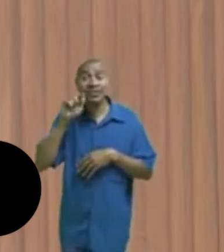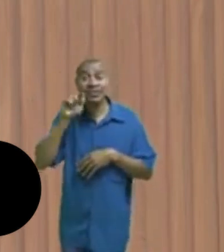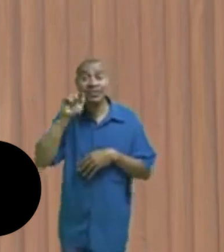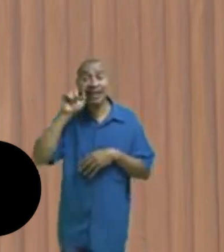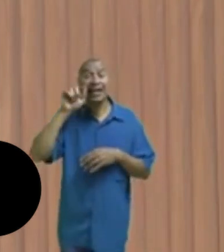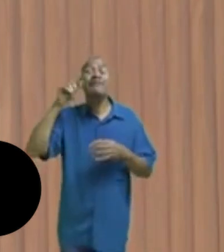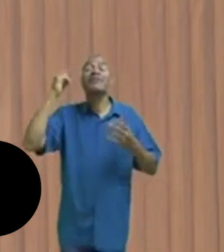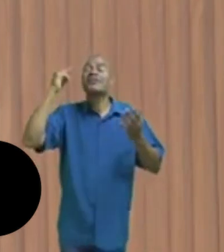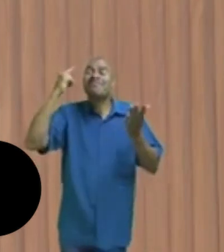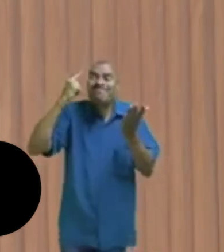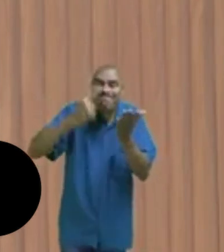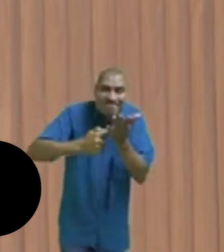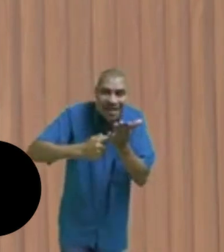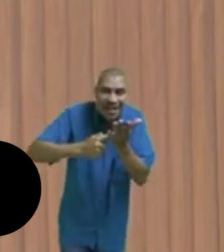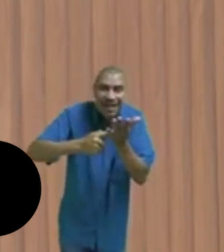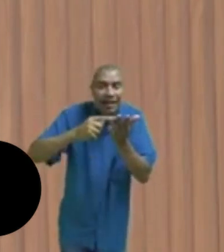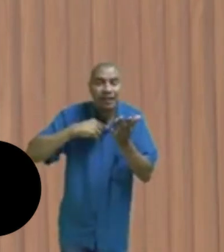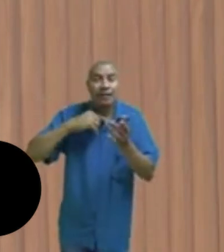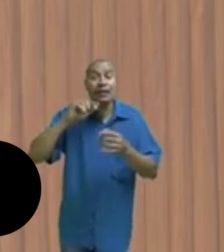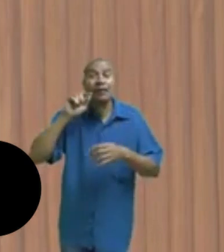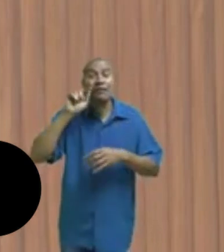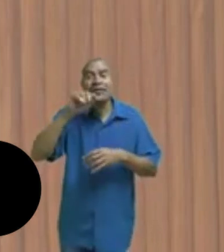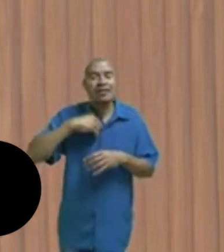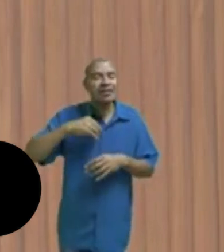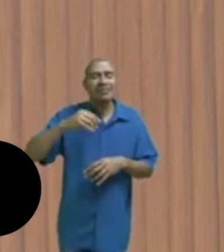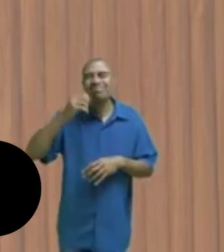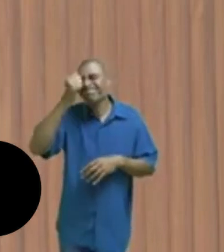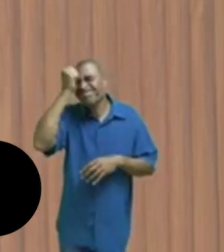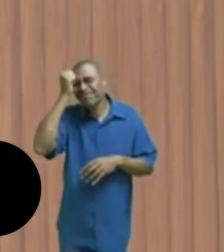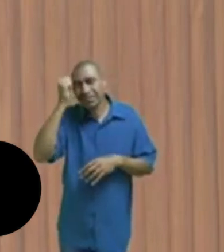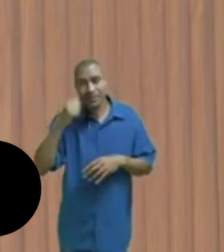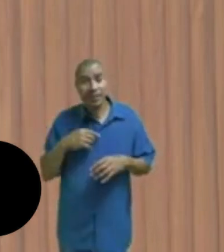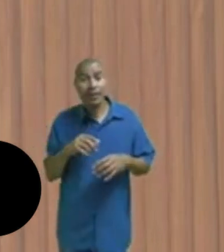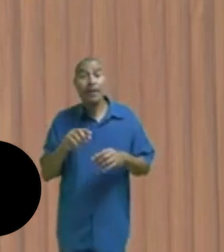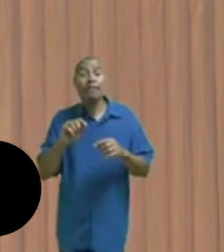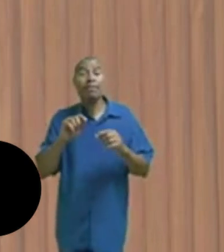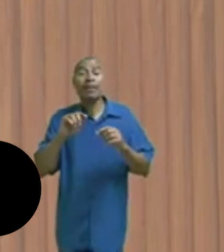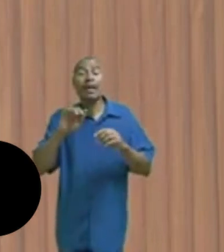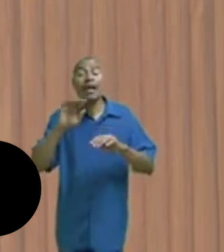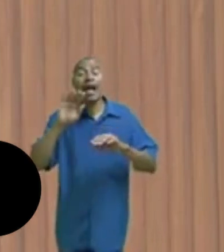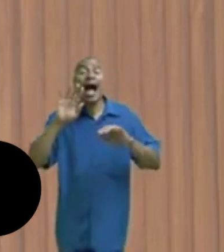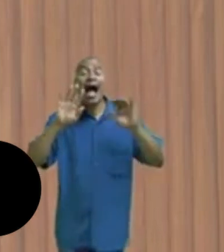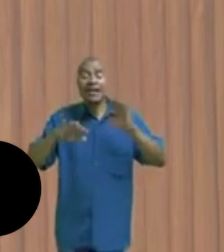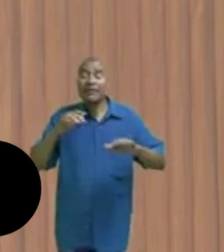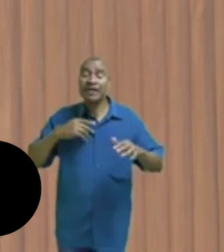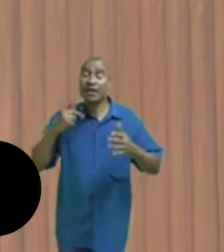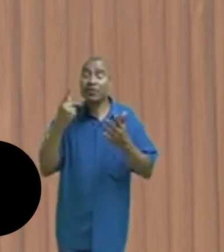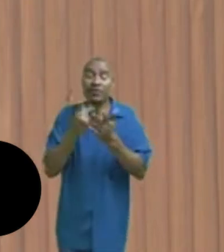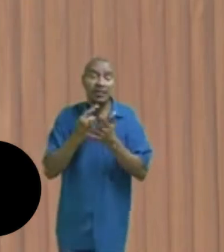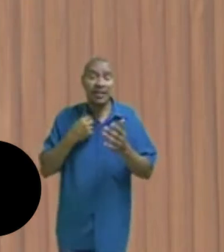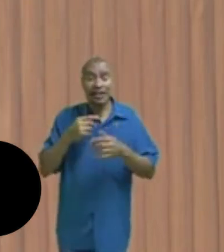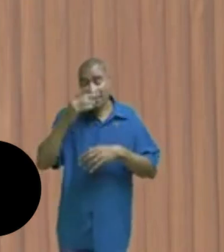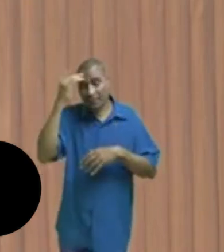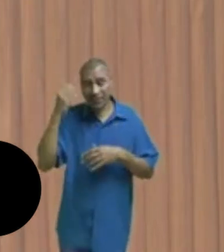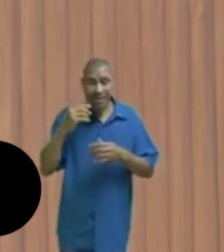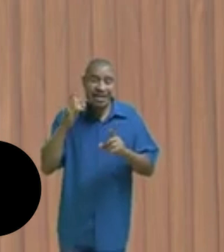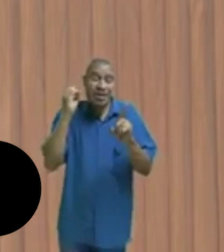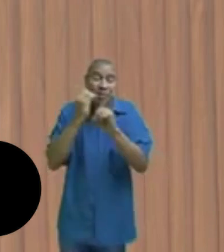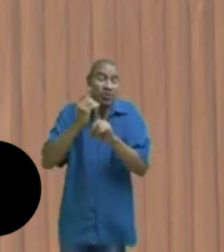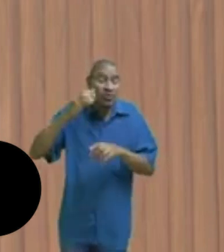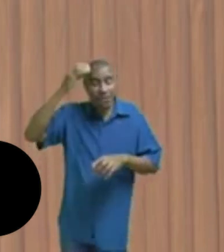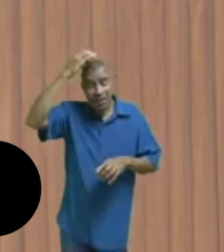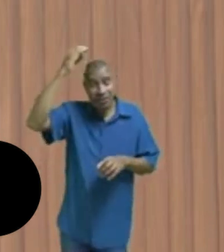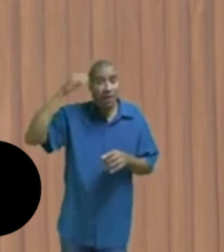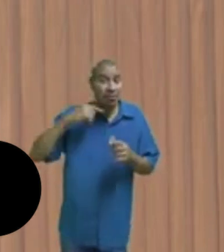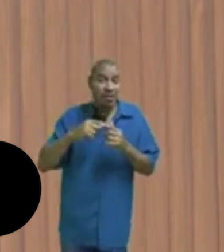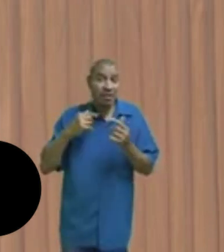é inesquecível. Pode ter sido num acidente? Pode ter sido na UTI? Pode ter sido na escola dominical? Pode,